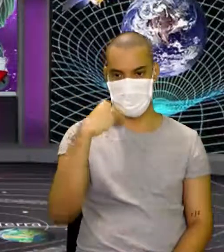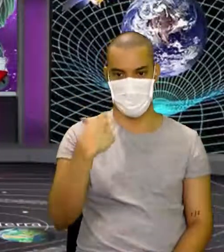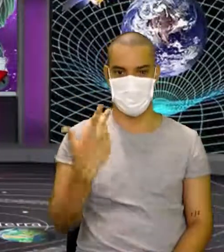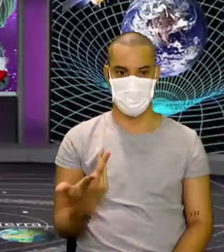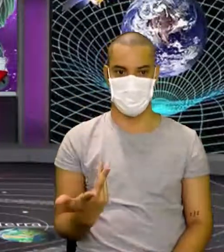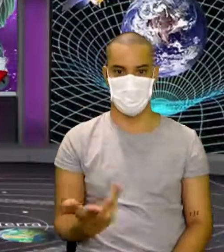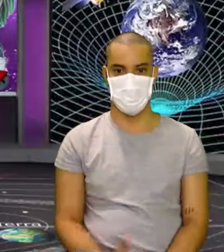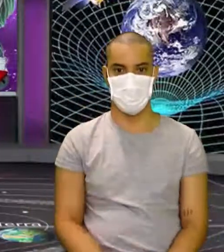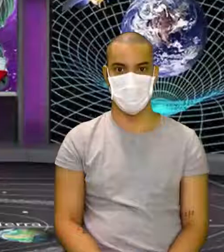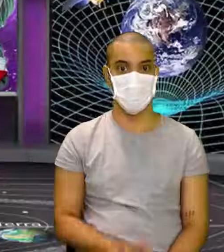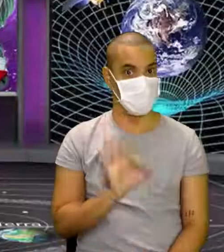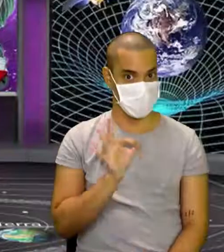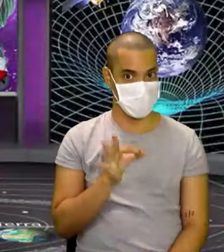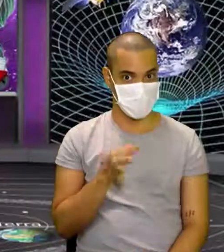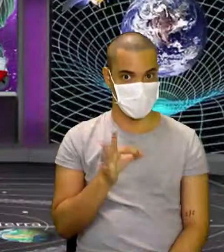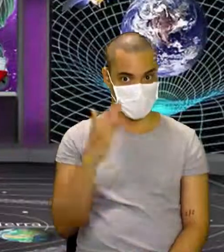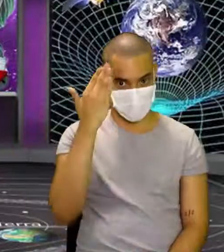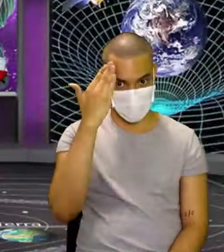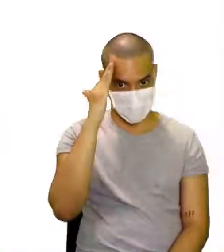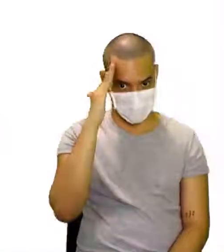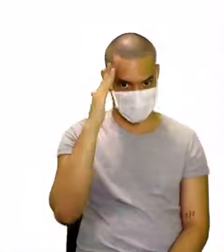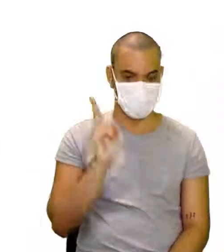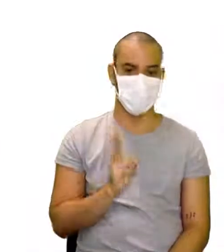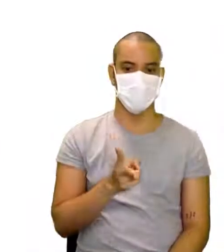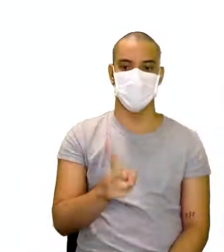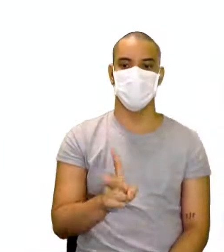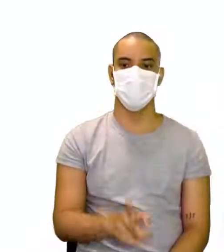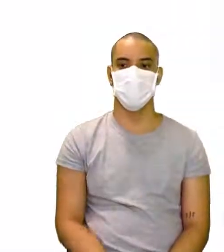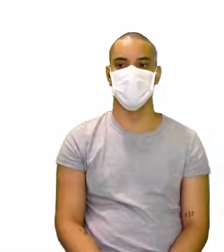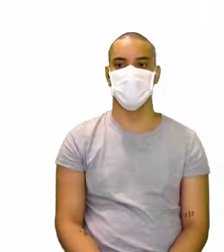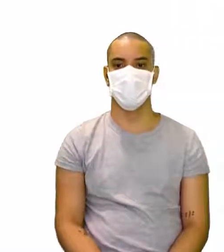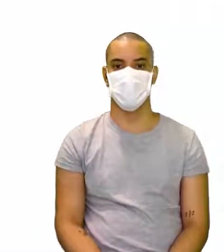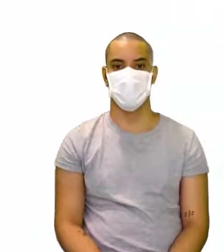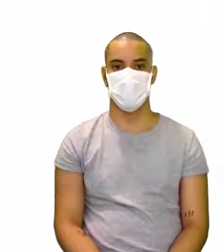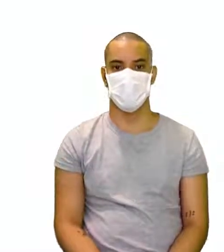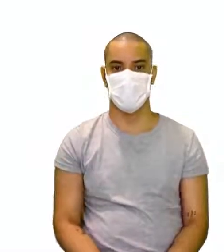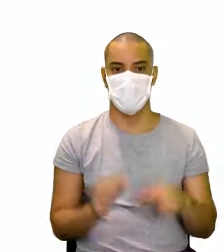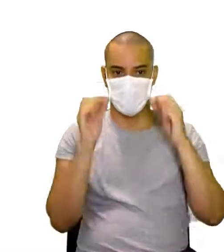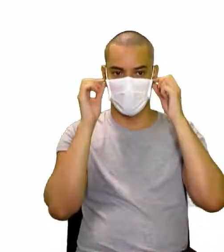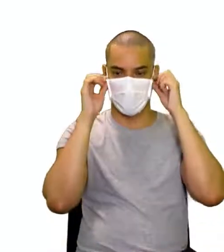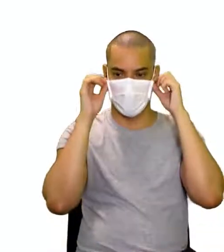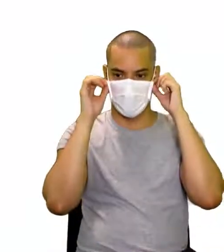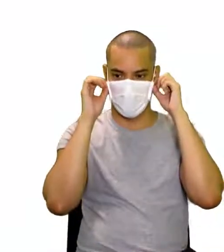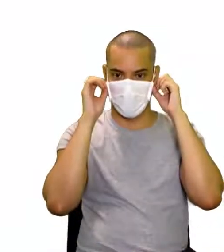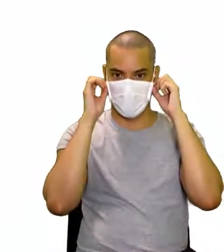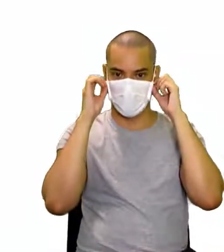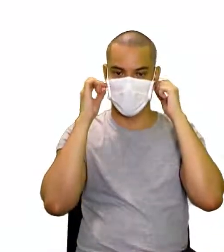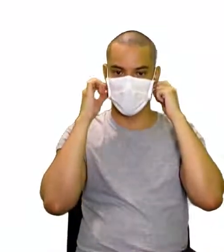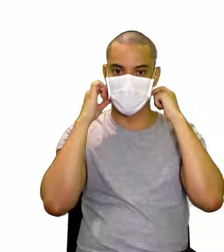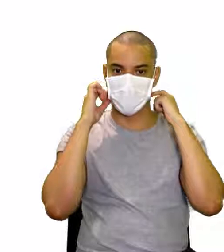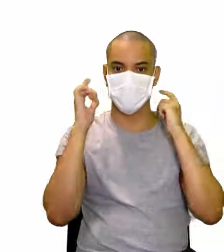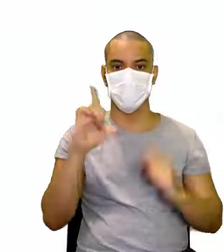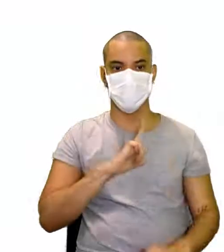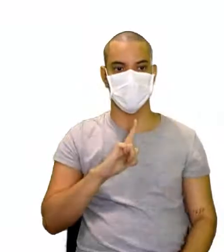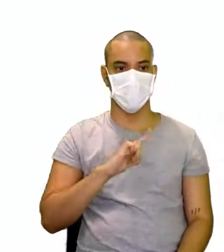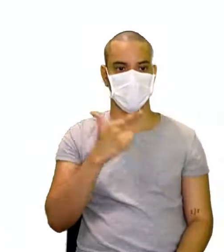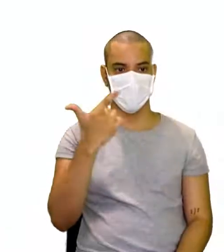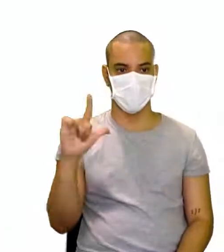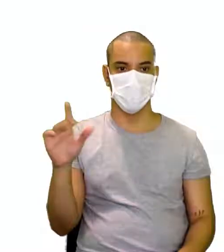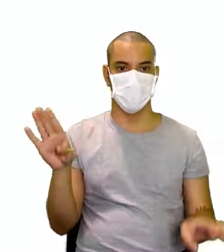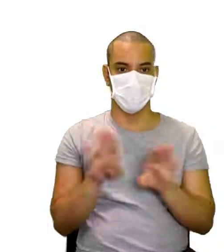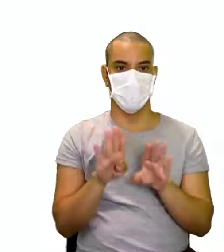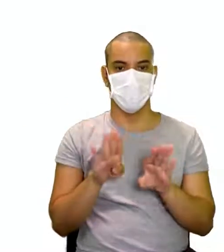esses materiais. Entendido isso? Vamos continuar, pessoal. Vemos aqui a outra propriedade, nós